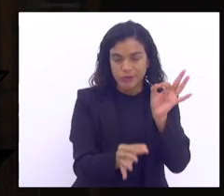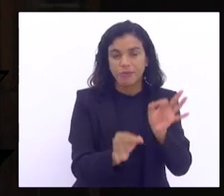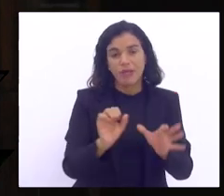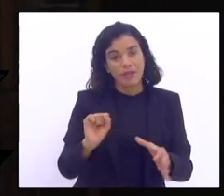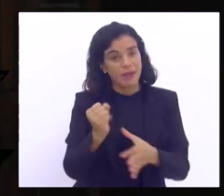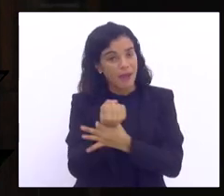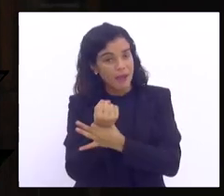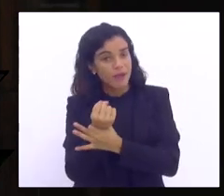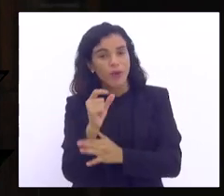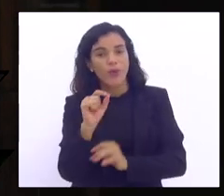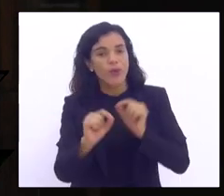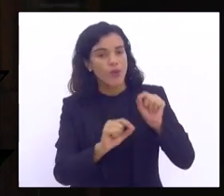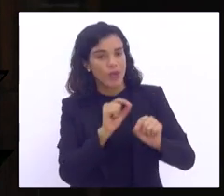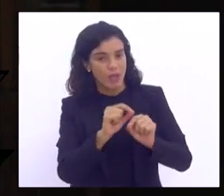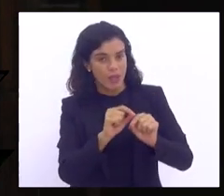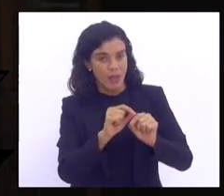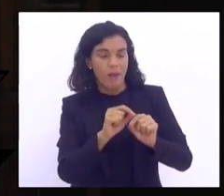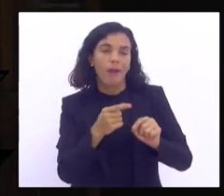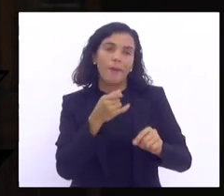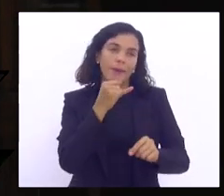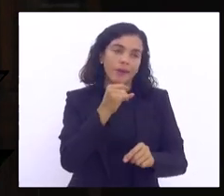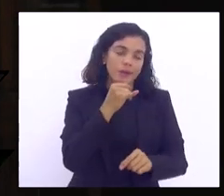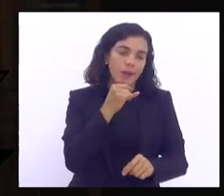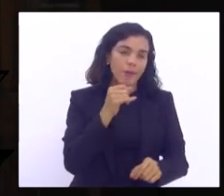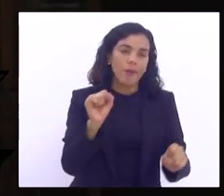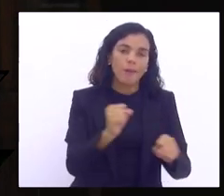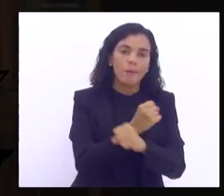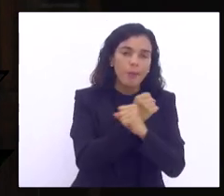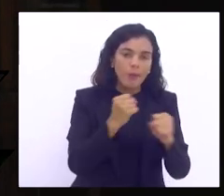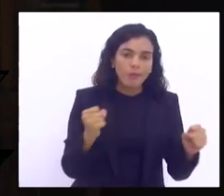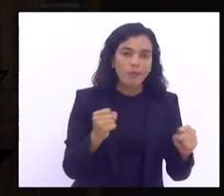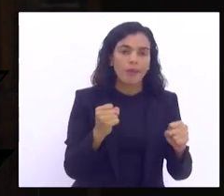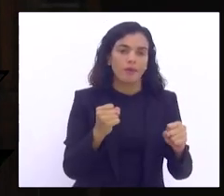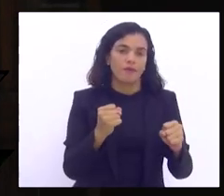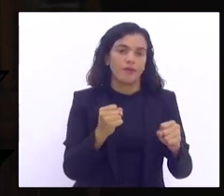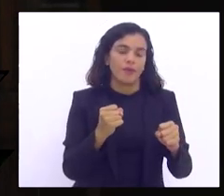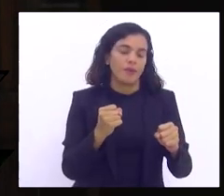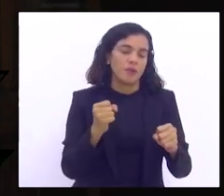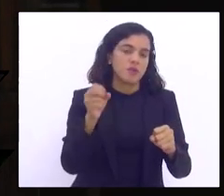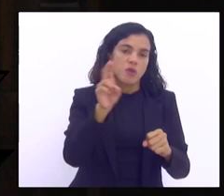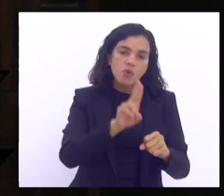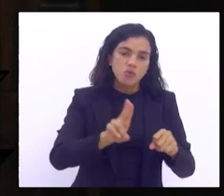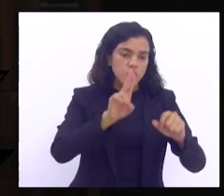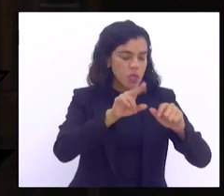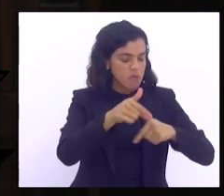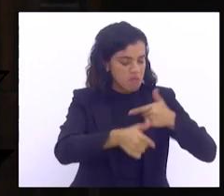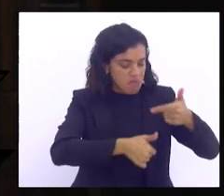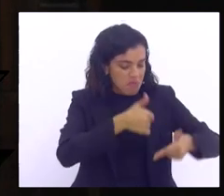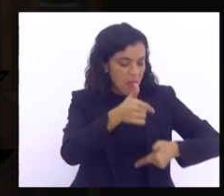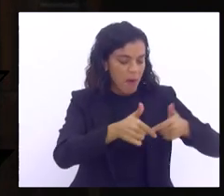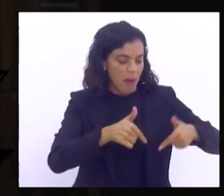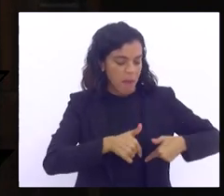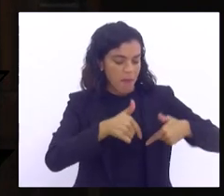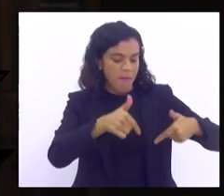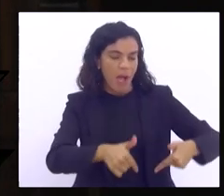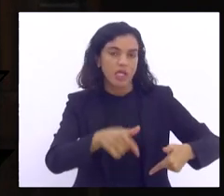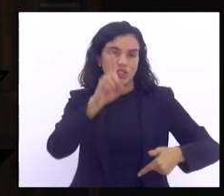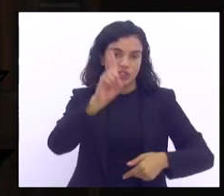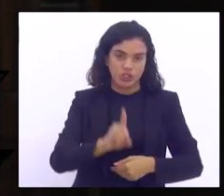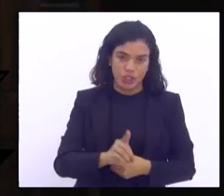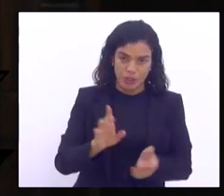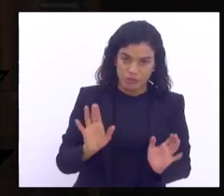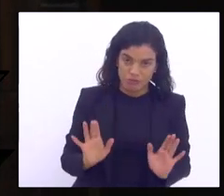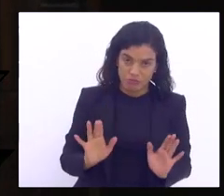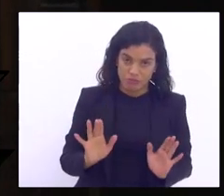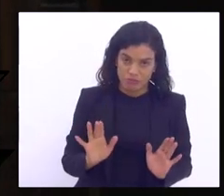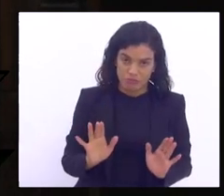este, pela própria impossibilidade de qualquer consequência de usufruição de qualquer outro direito. Não existe.